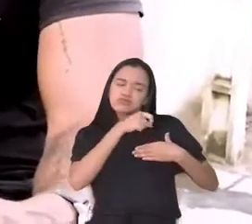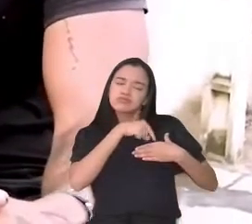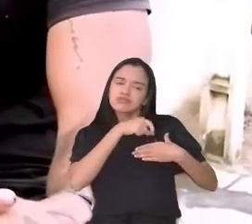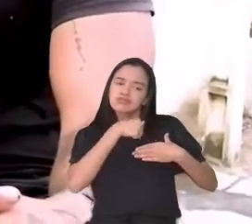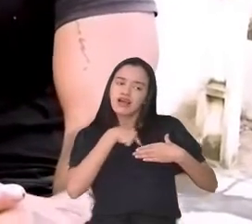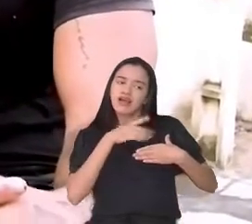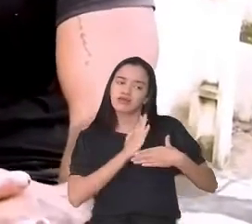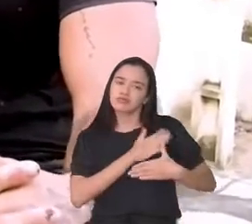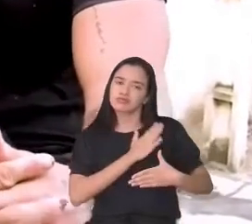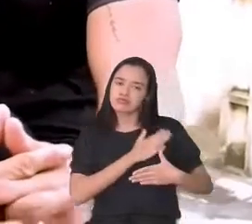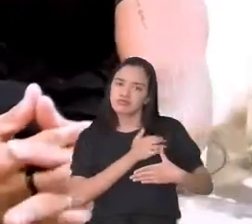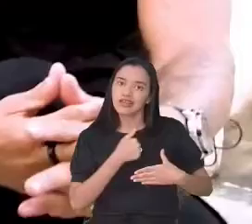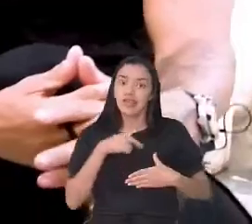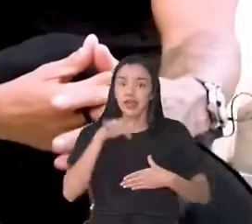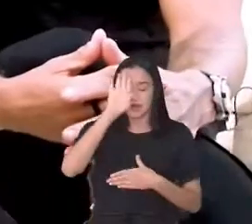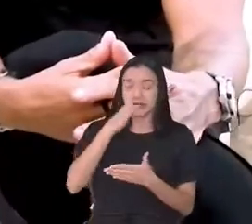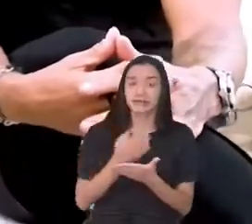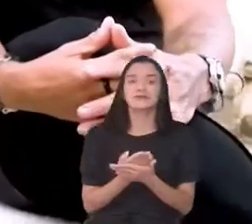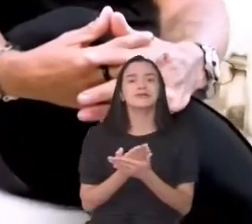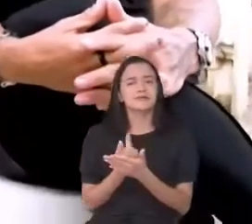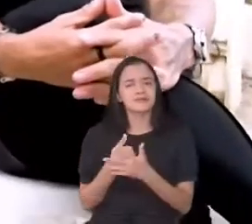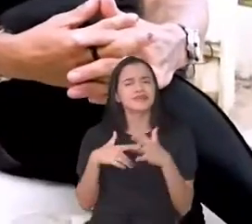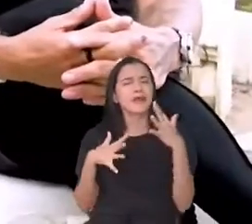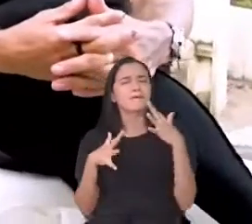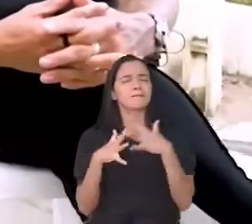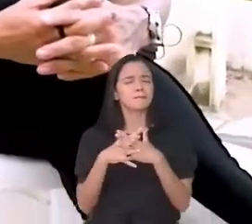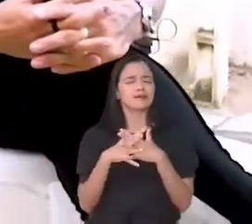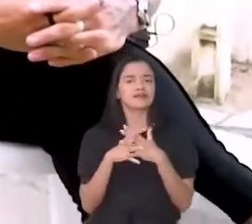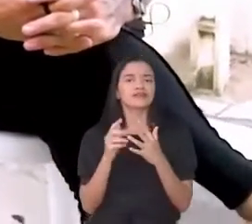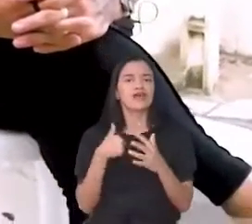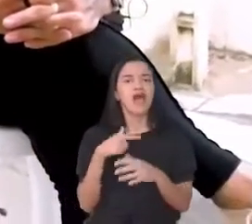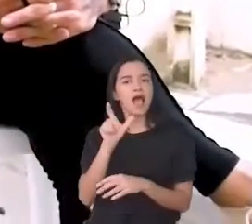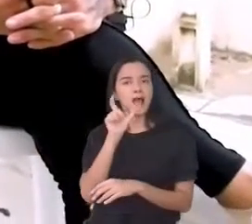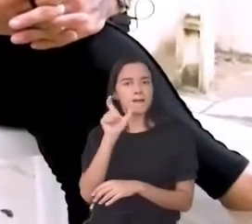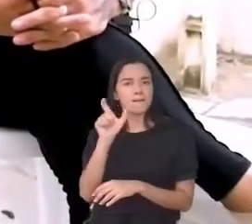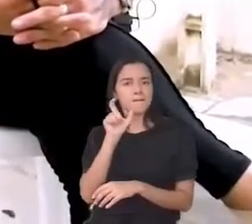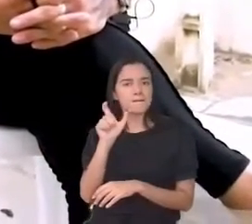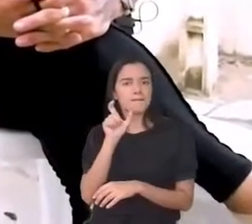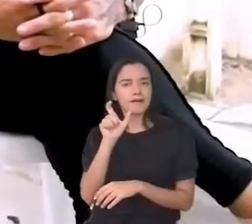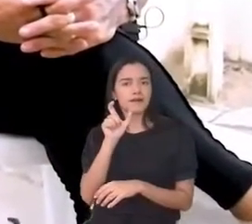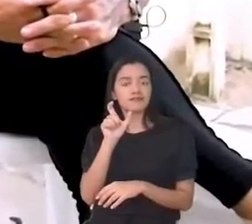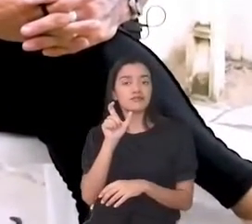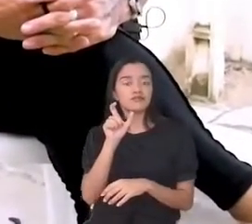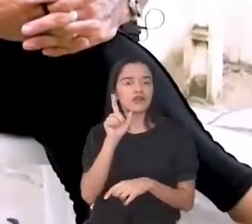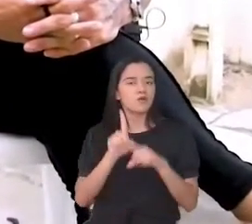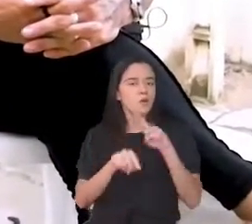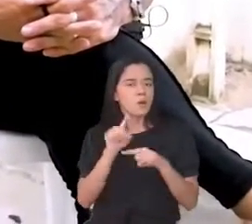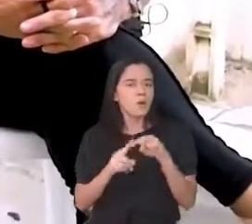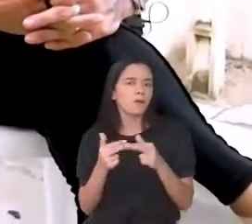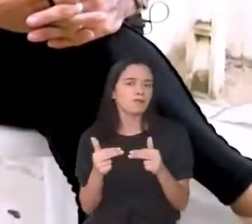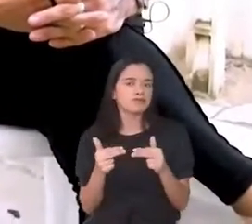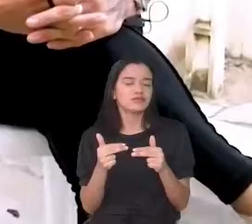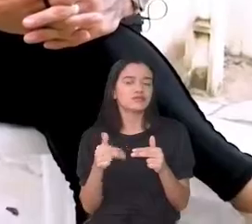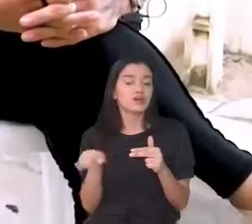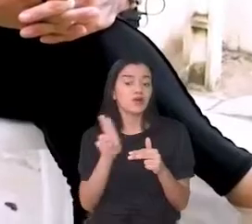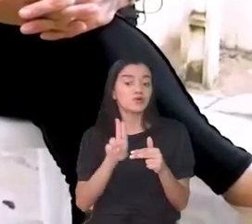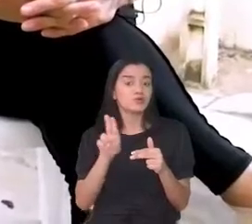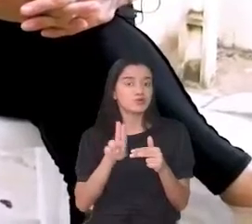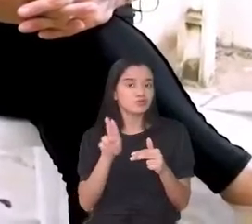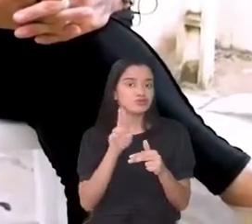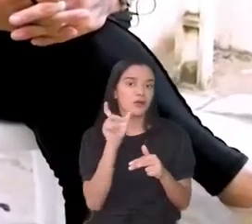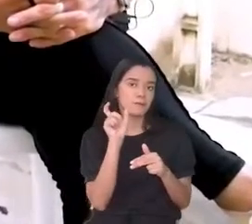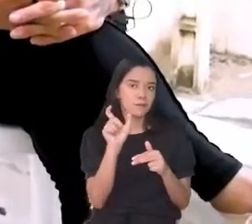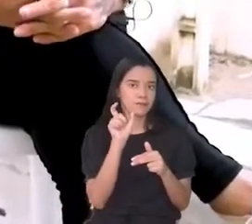acredito. Muito massa. E é interessante pensar que a palavra é também objeto, né? Você também faz uso da